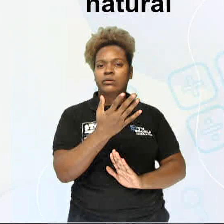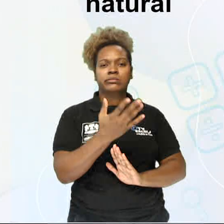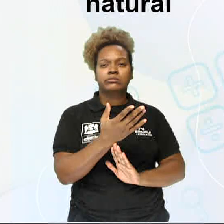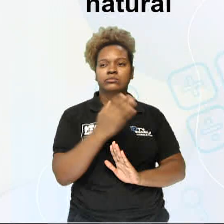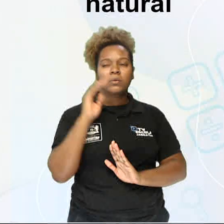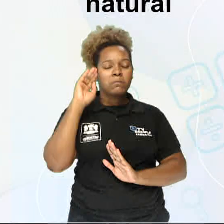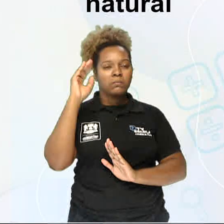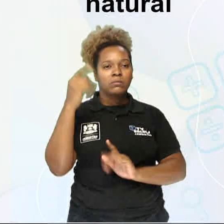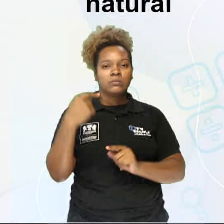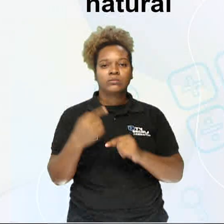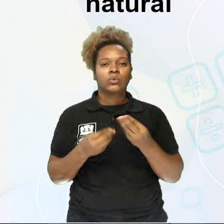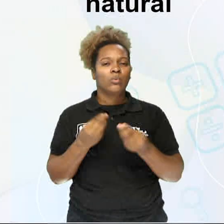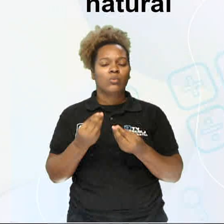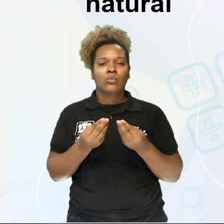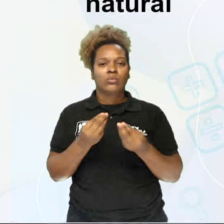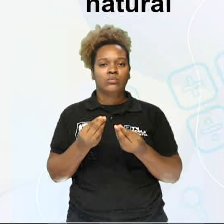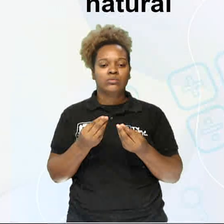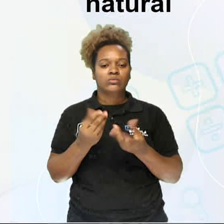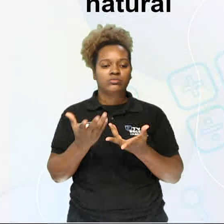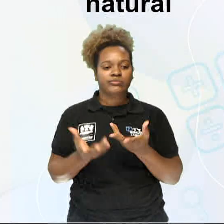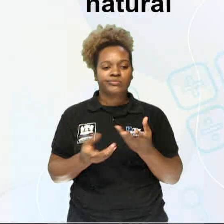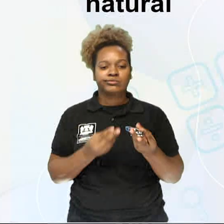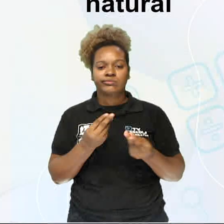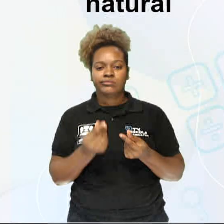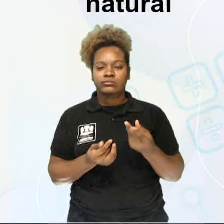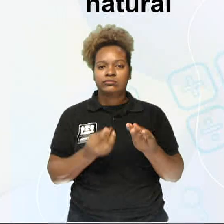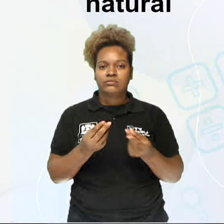principalmente quando estava se